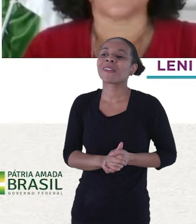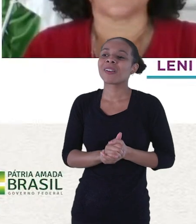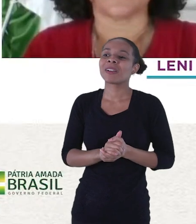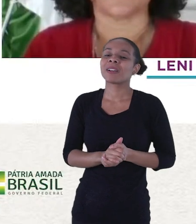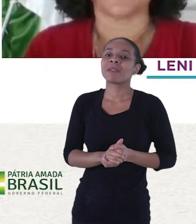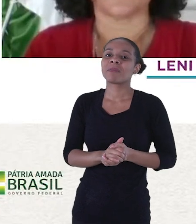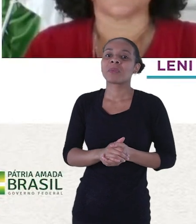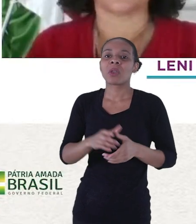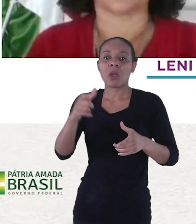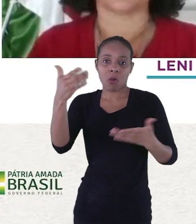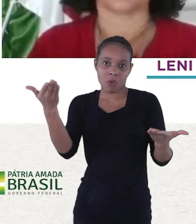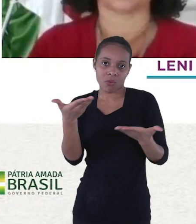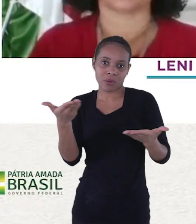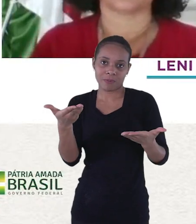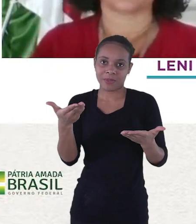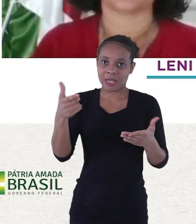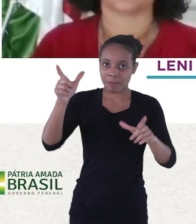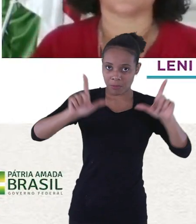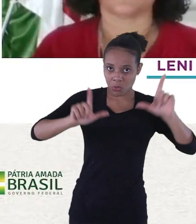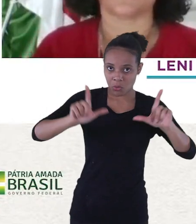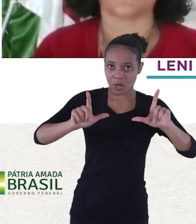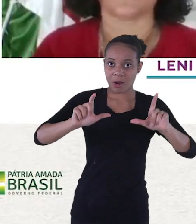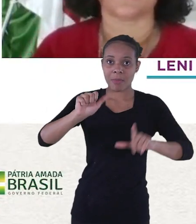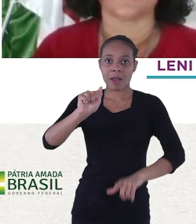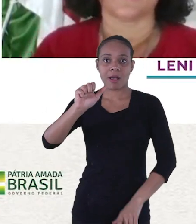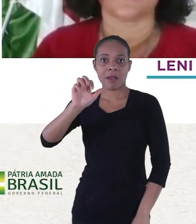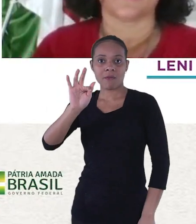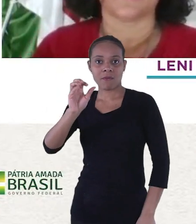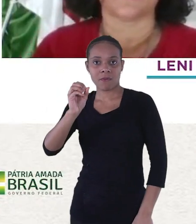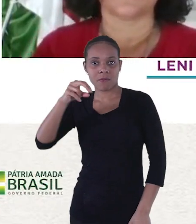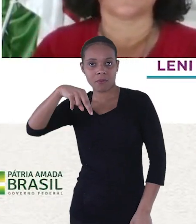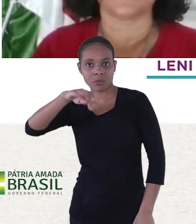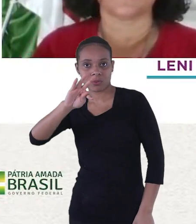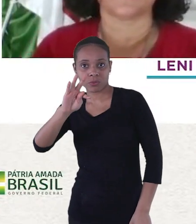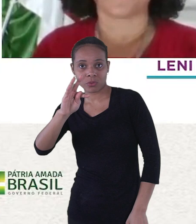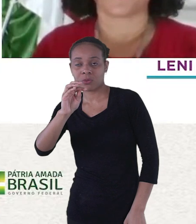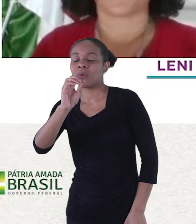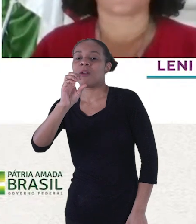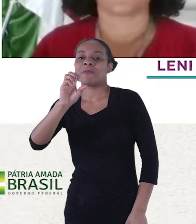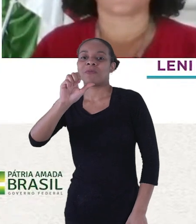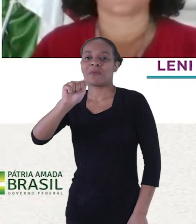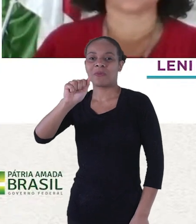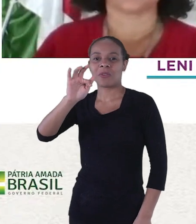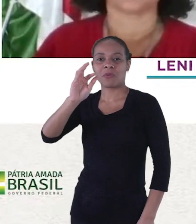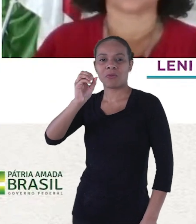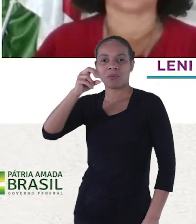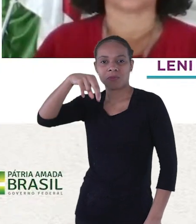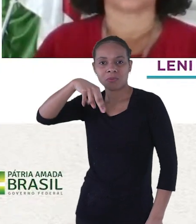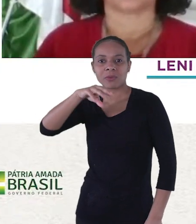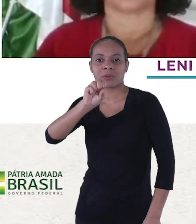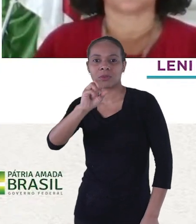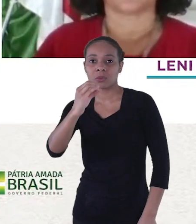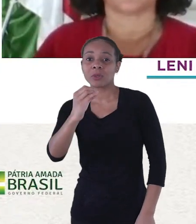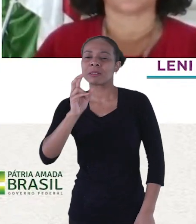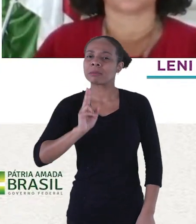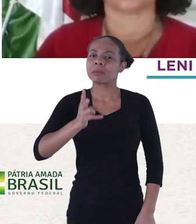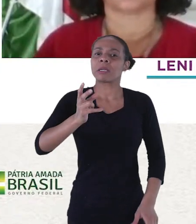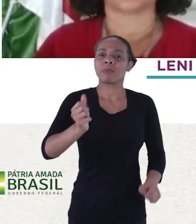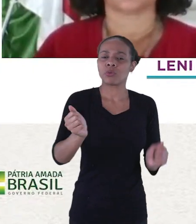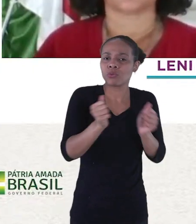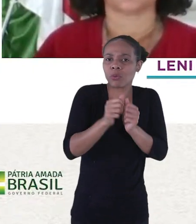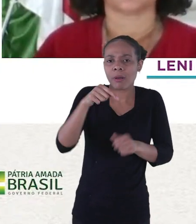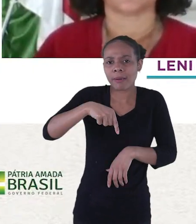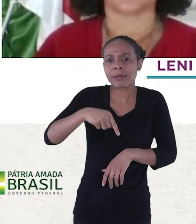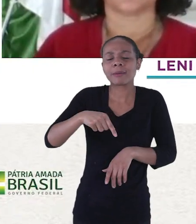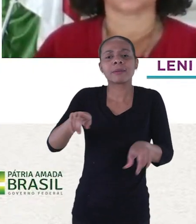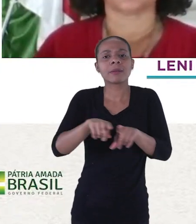pelo Afonso Borges nesses 35 anos que completa esse ano. Sempre o Papo Araxá tem o patrocínio da CBMM, a Companhia Brasileira de Metalurgia e Mineração.